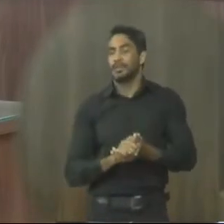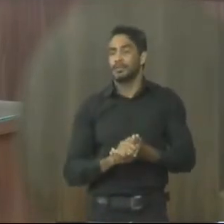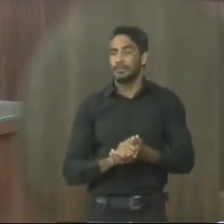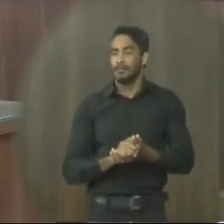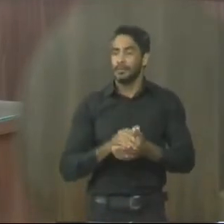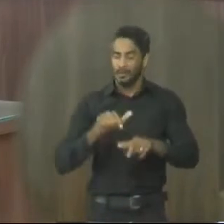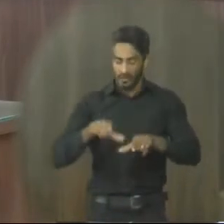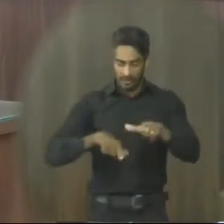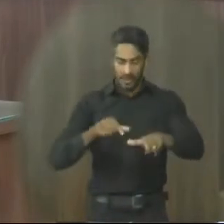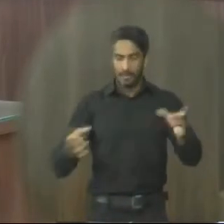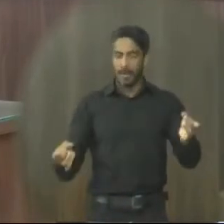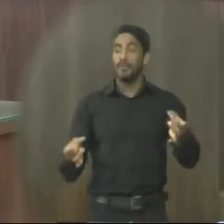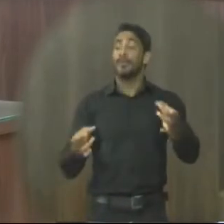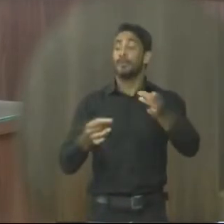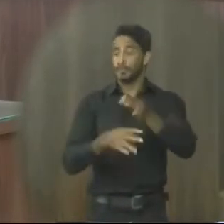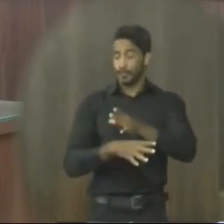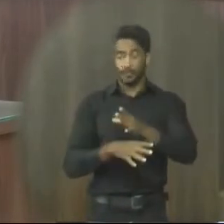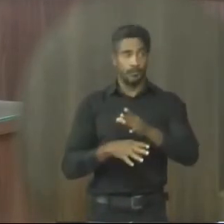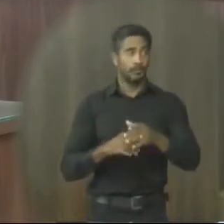serviço concluído, né?